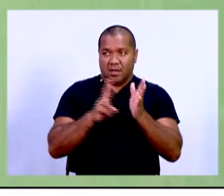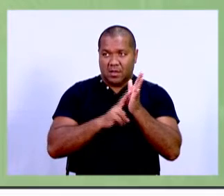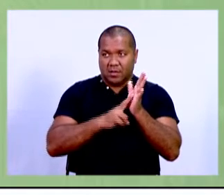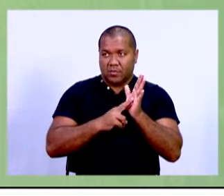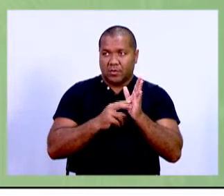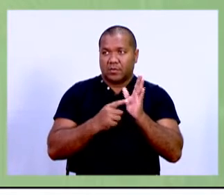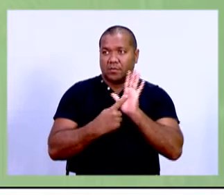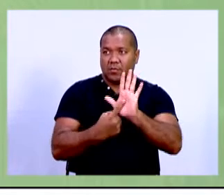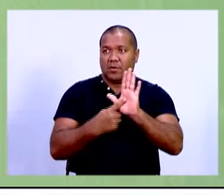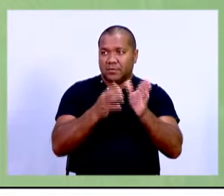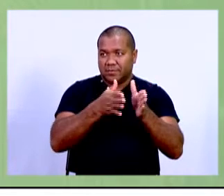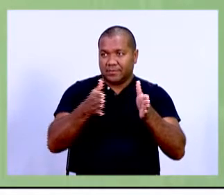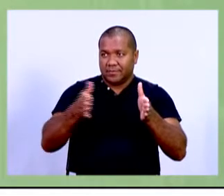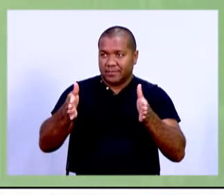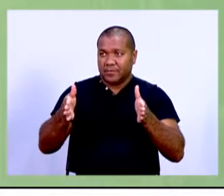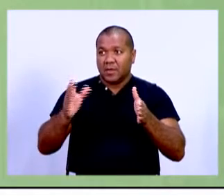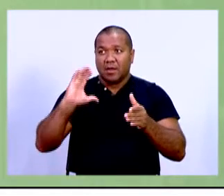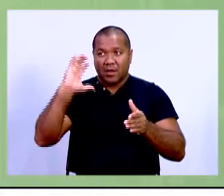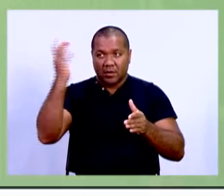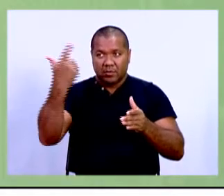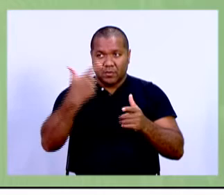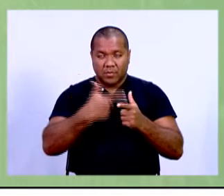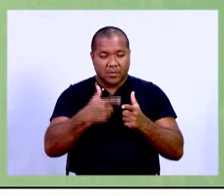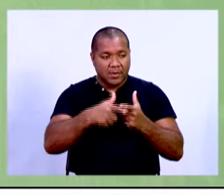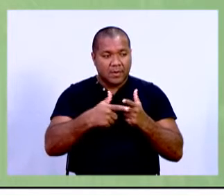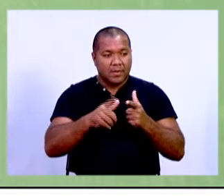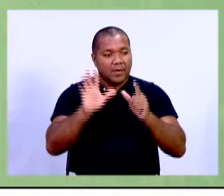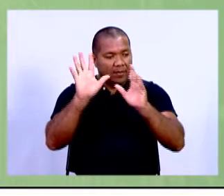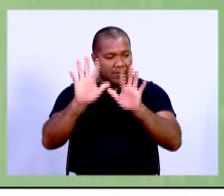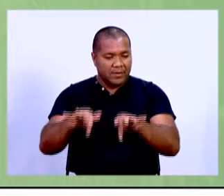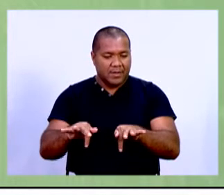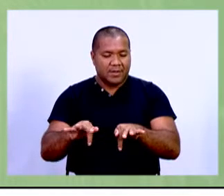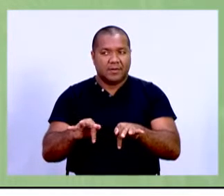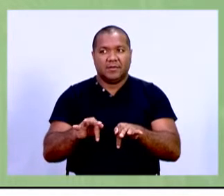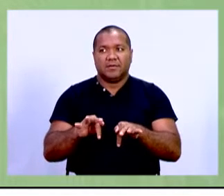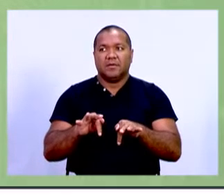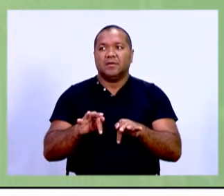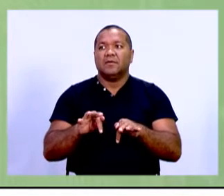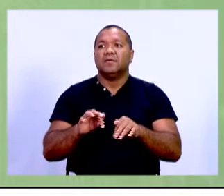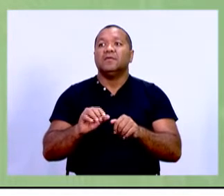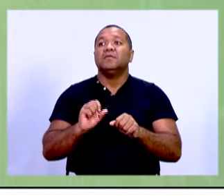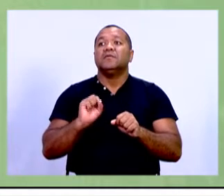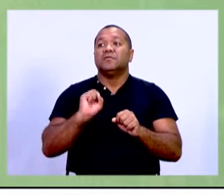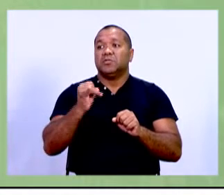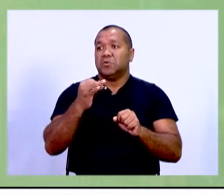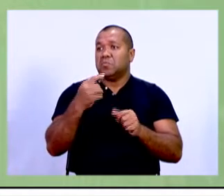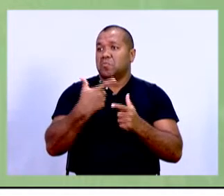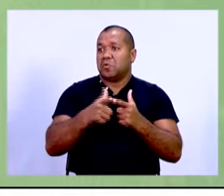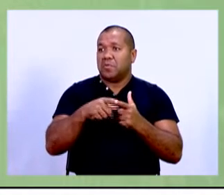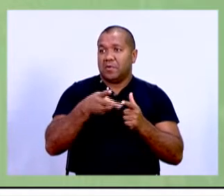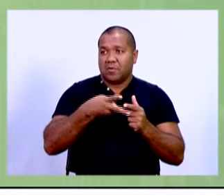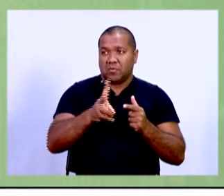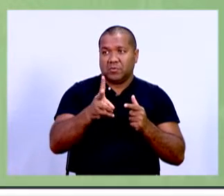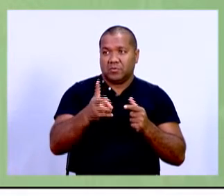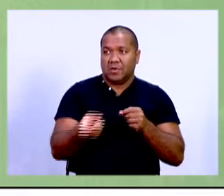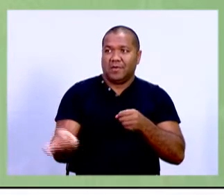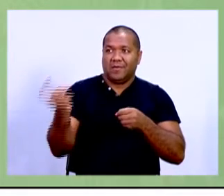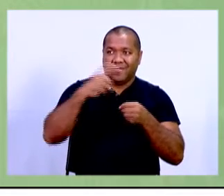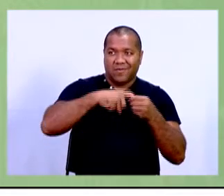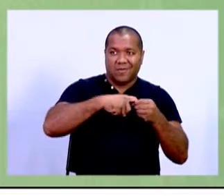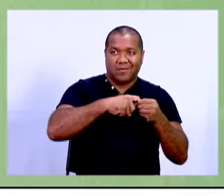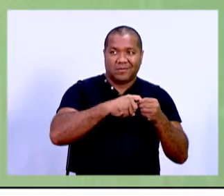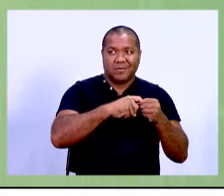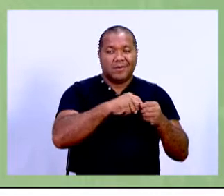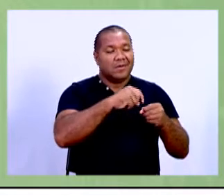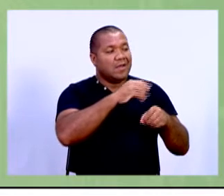passo a passo. Se ele resolver o problema, termina a nossa operação. Se não, ele volta, abre